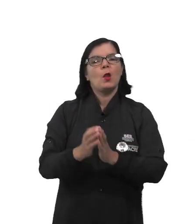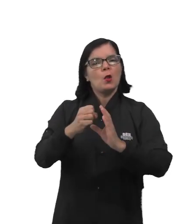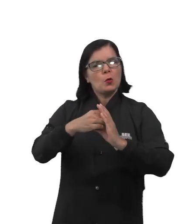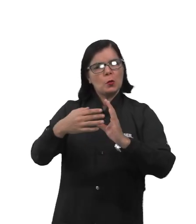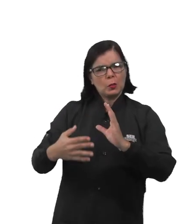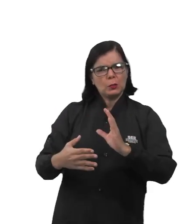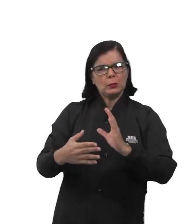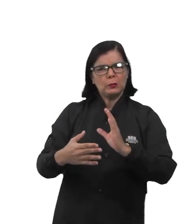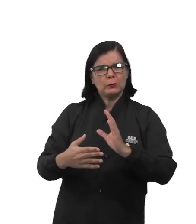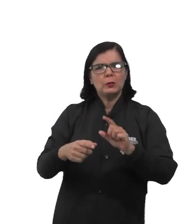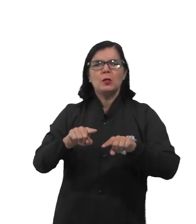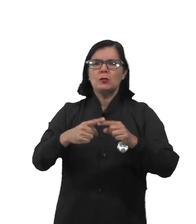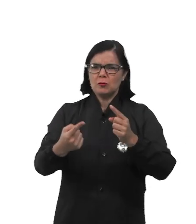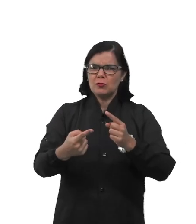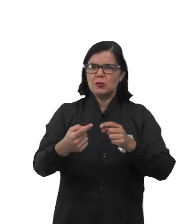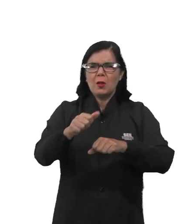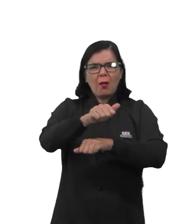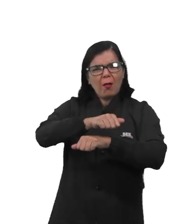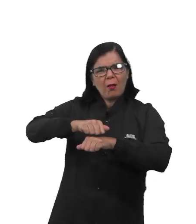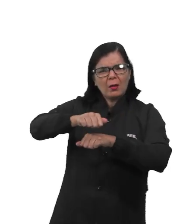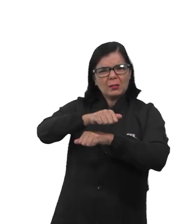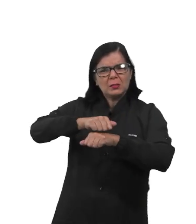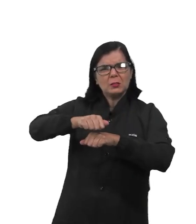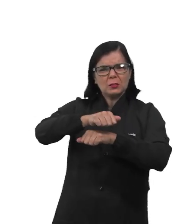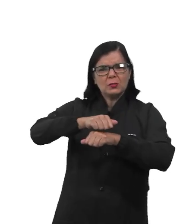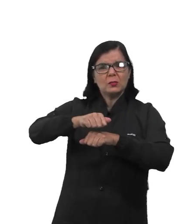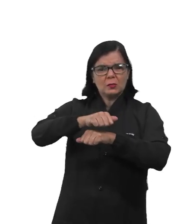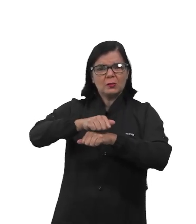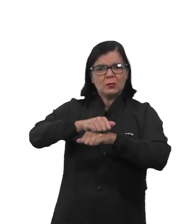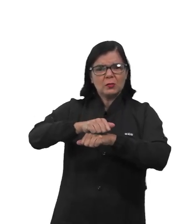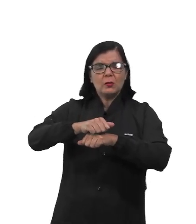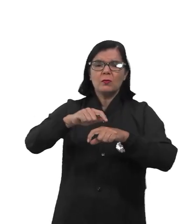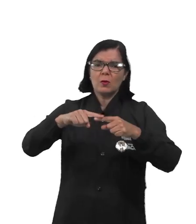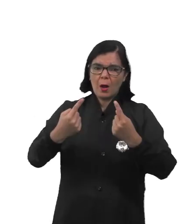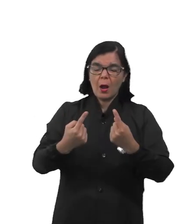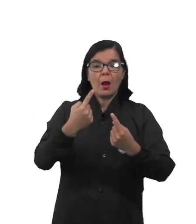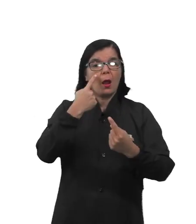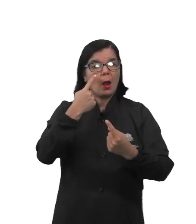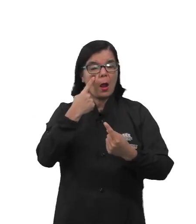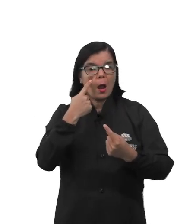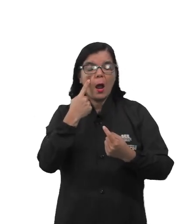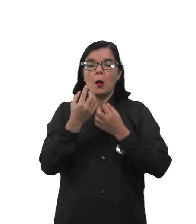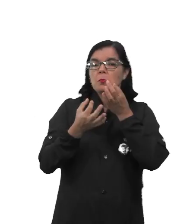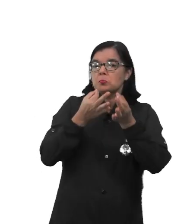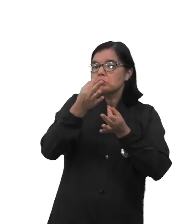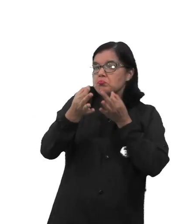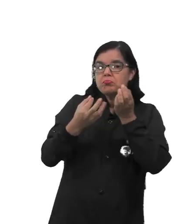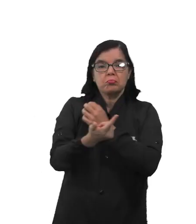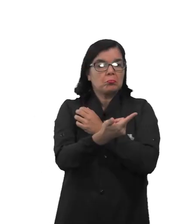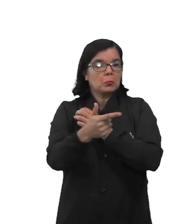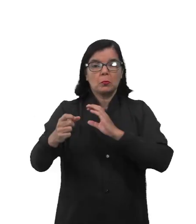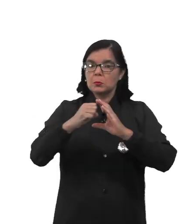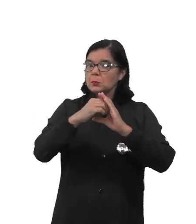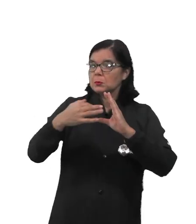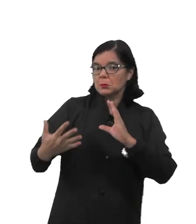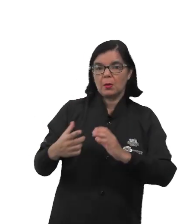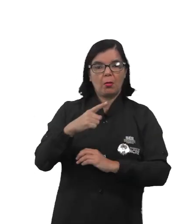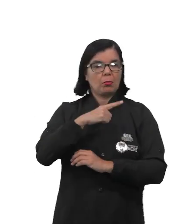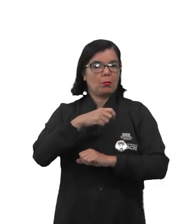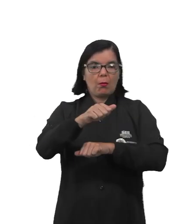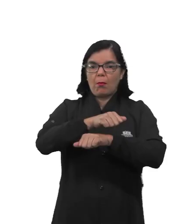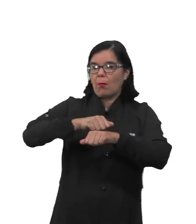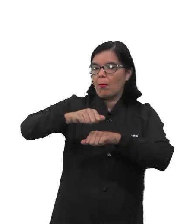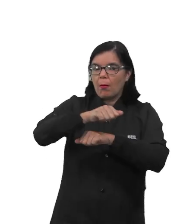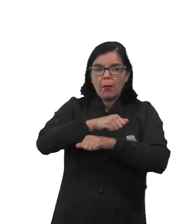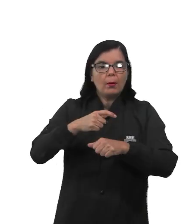de adjetivos sobre o livro, pessoal, adjetivo é característica, a argumentação não vai ter característica de ter adjetivos,